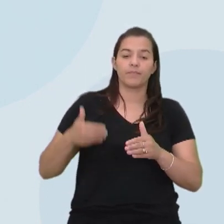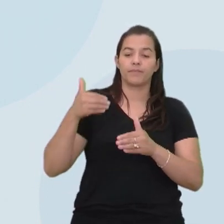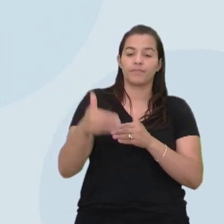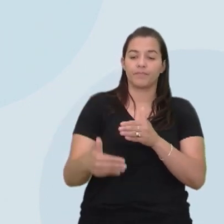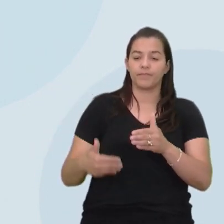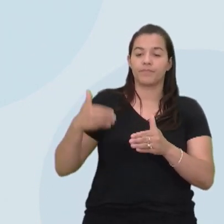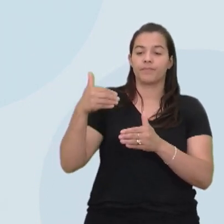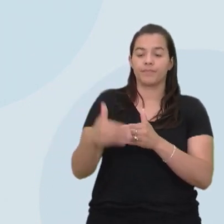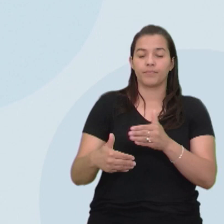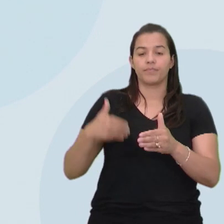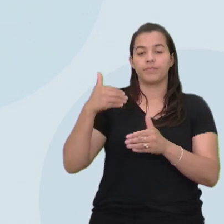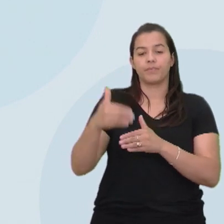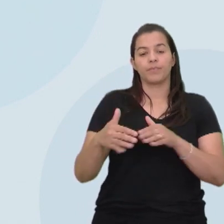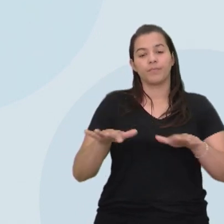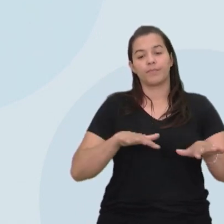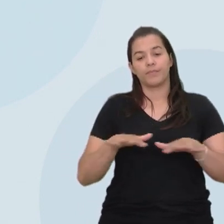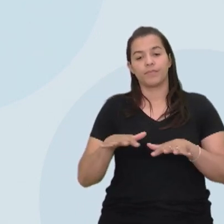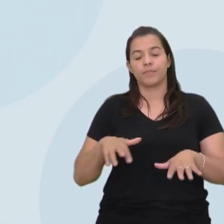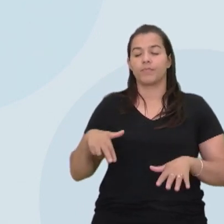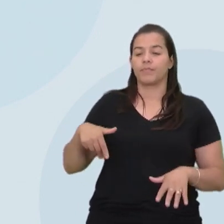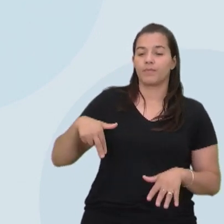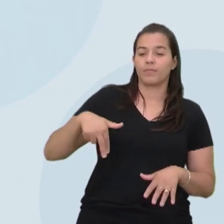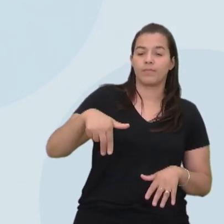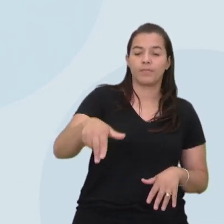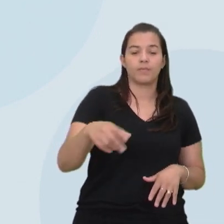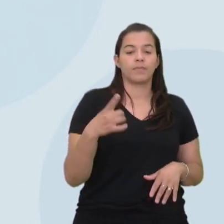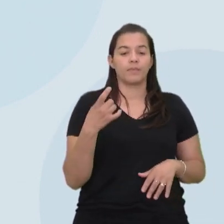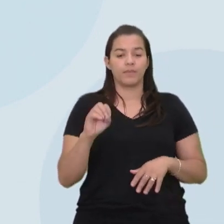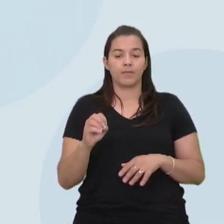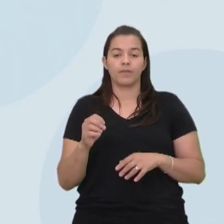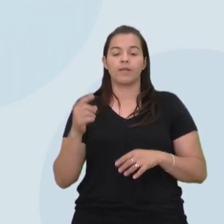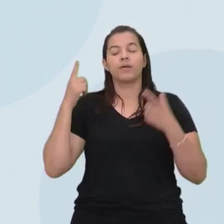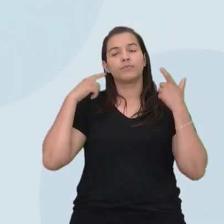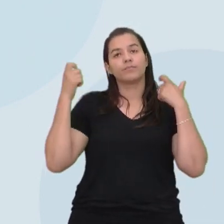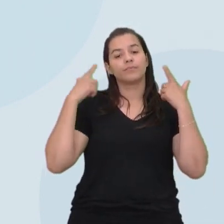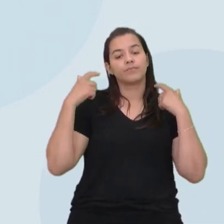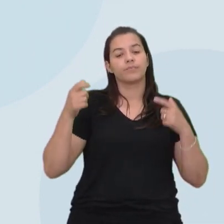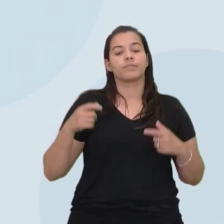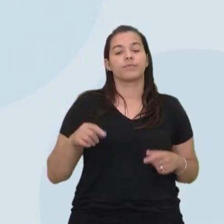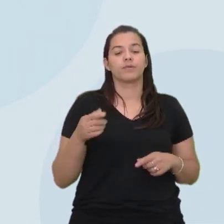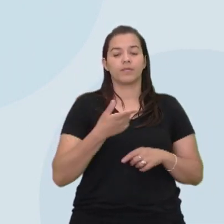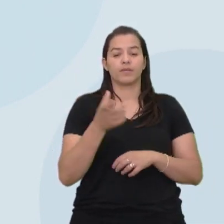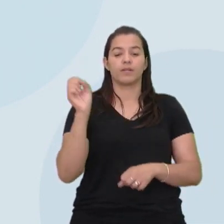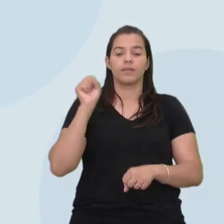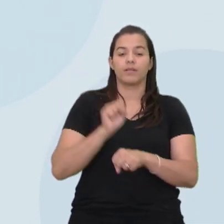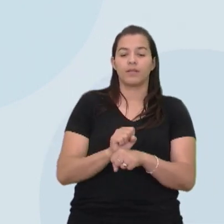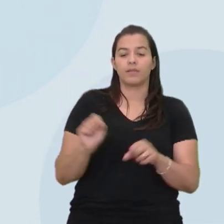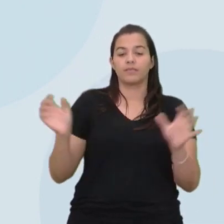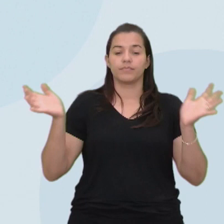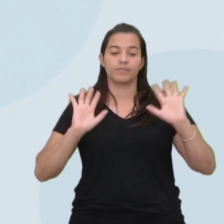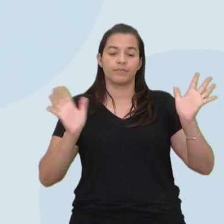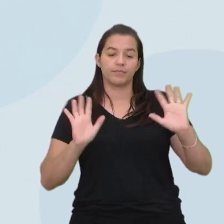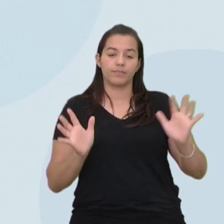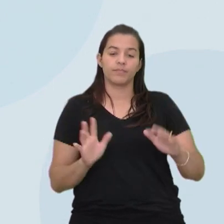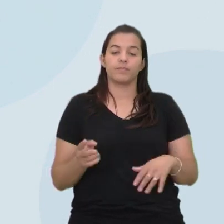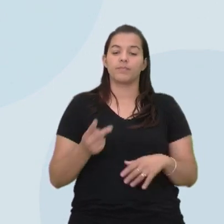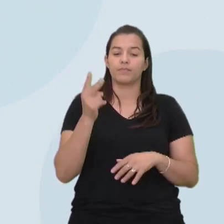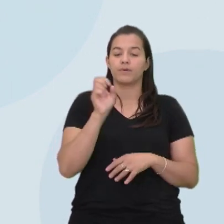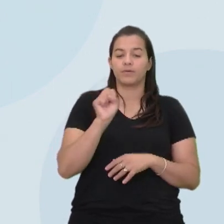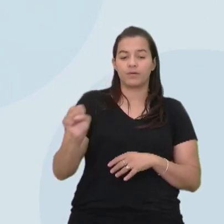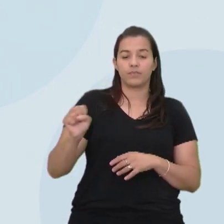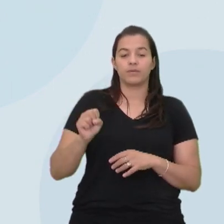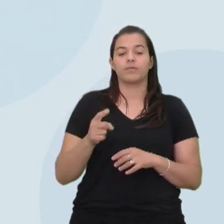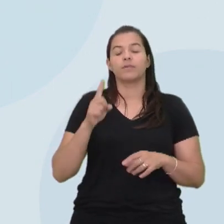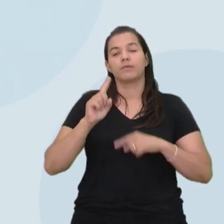ciclo. Mova 10 passos, então o gatinho ia andar, ia tocar o som miau, ele ia parar e falar olá, por 2 segundos ia aparecer a